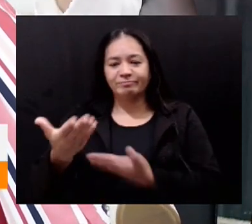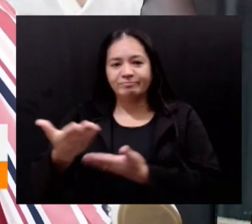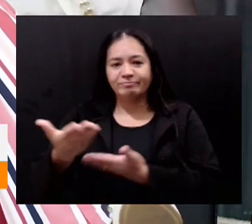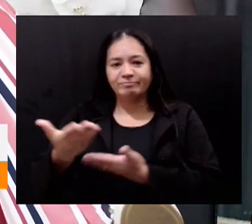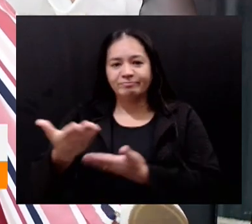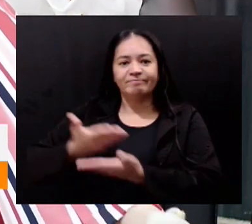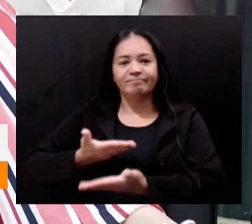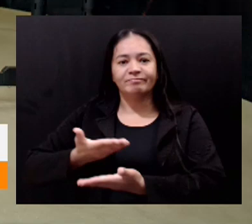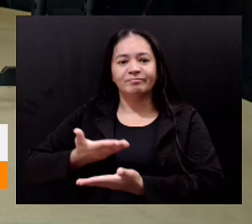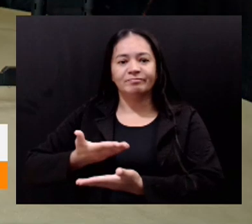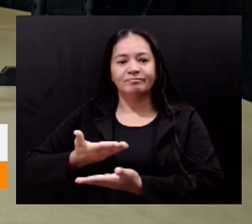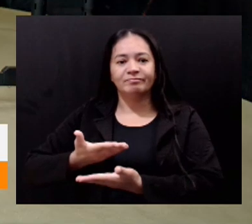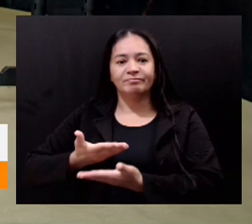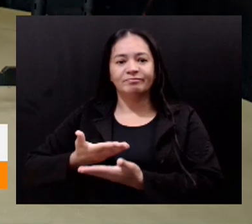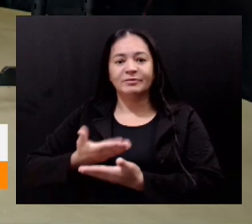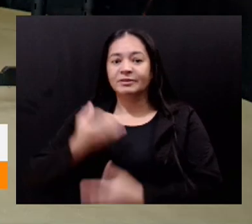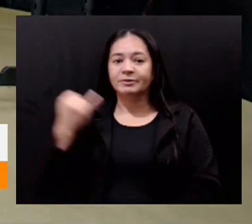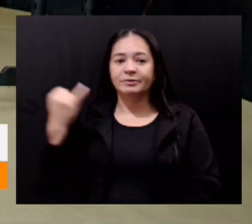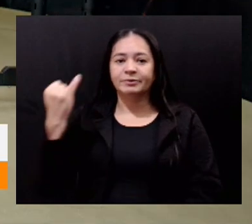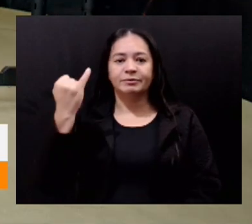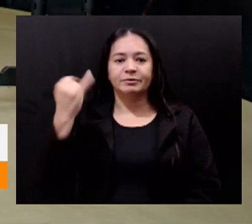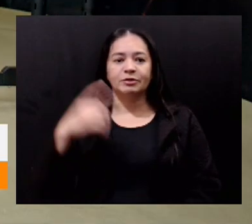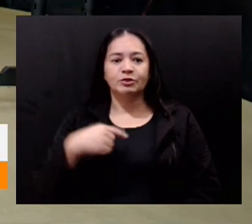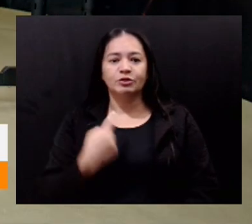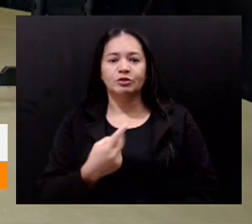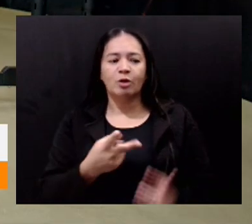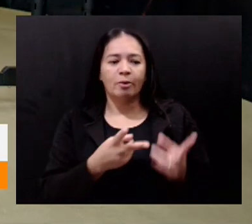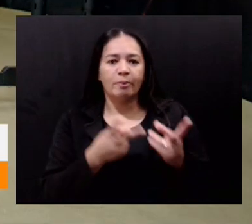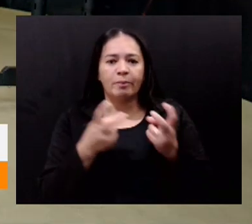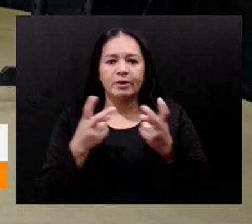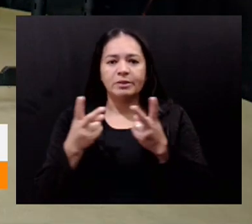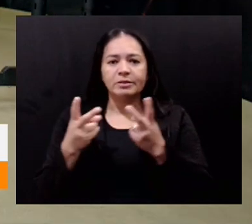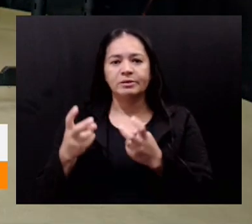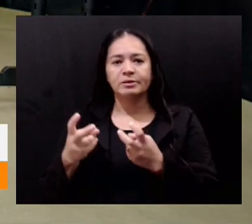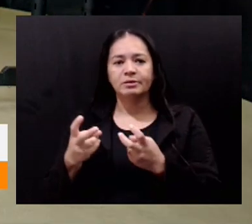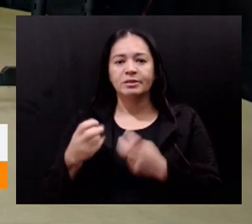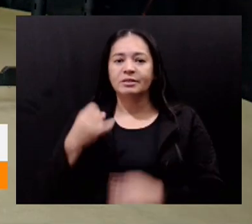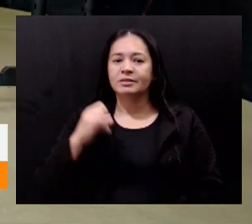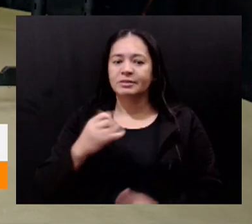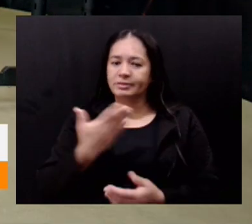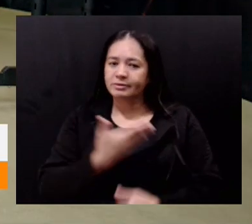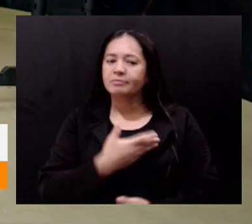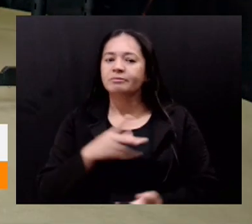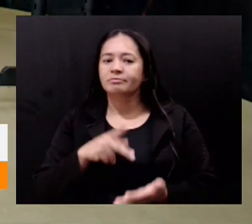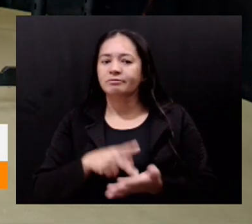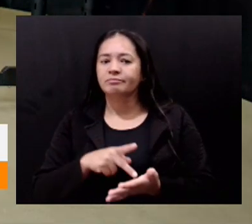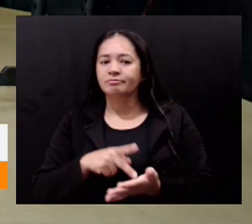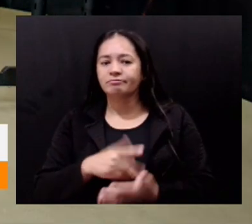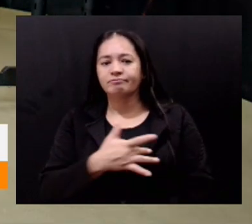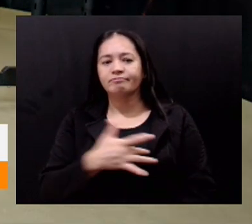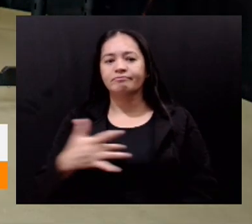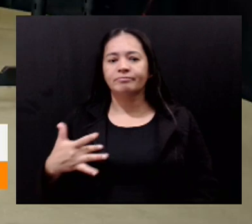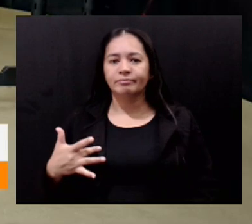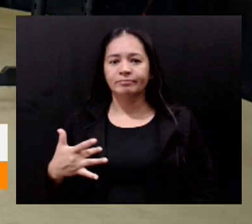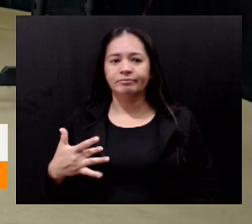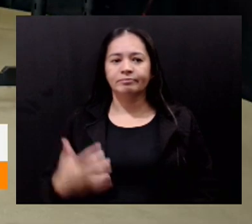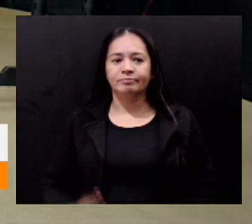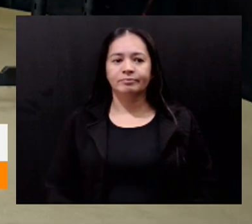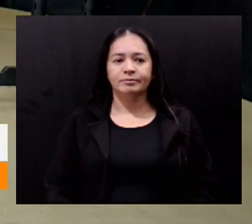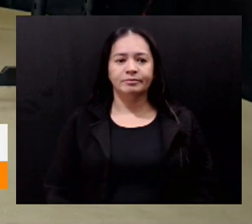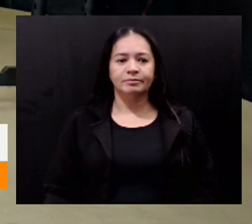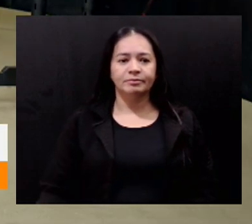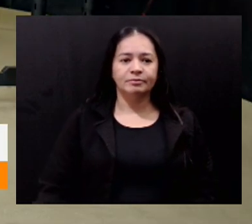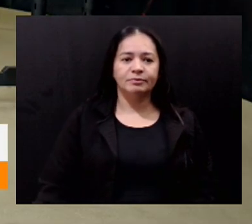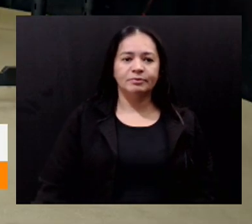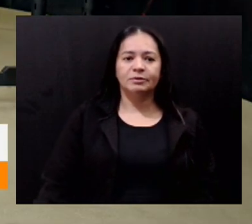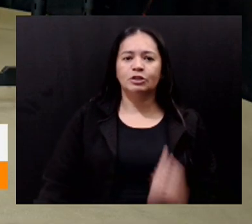muito importante para a gente identificar se realmente é uma amizade saudável, né, e não por Então, e quando a interesse. gente fala em amizade